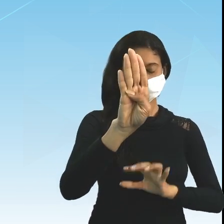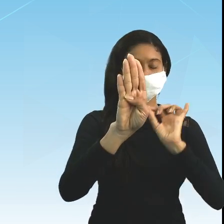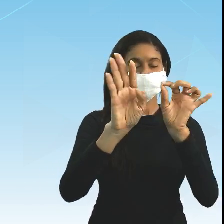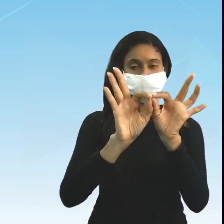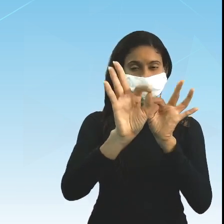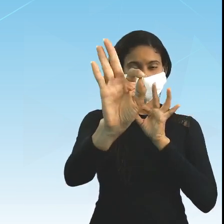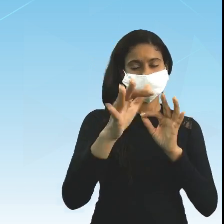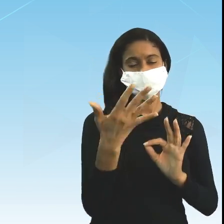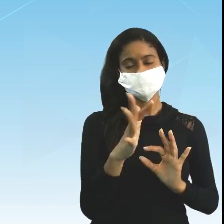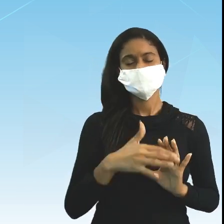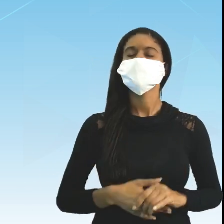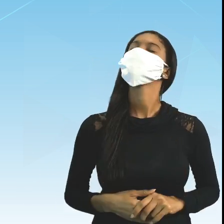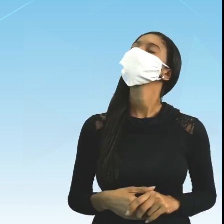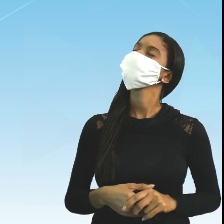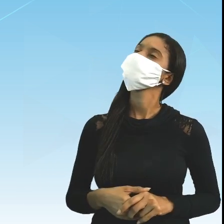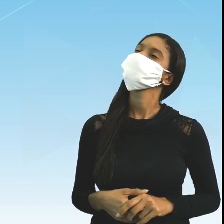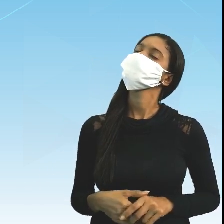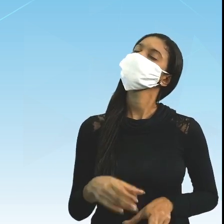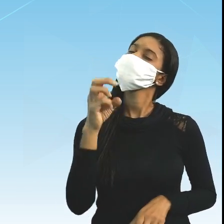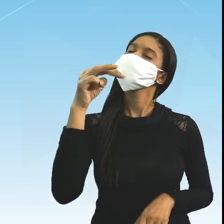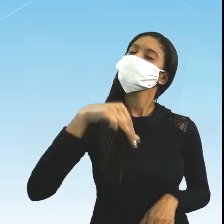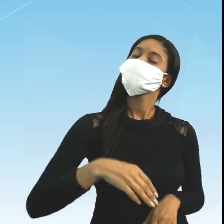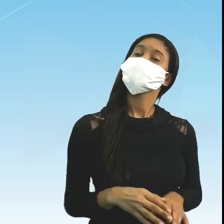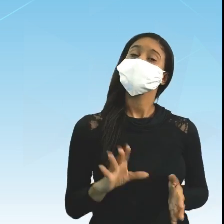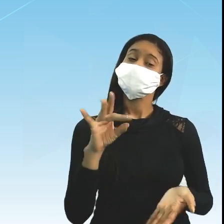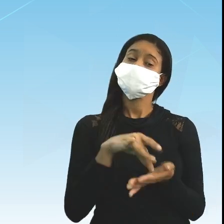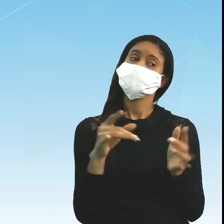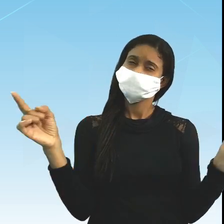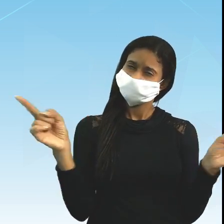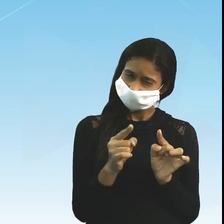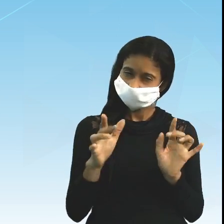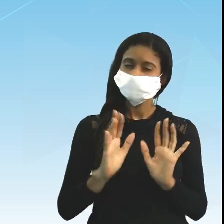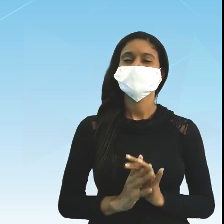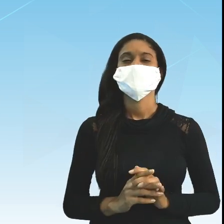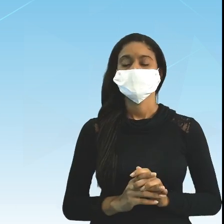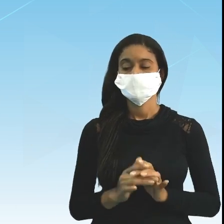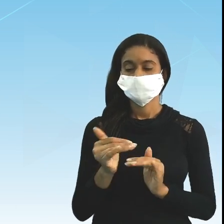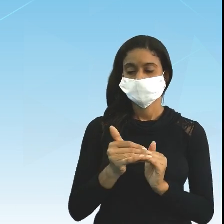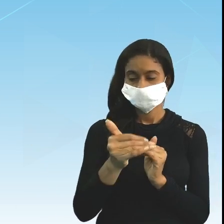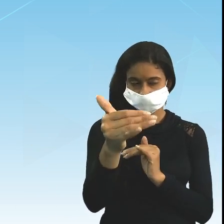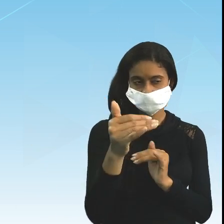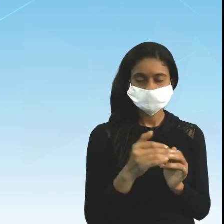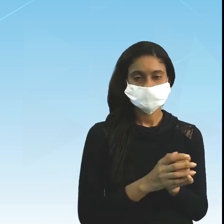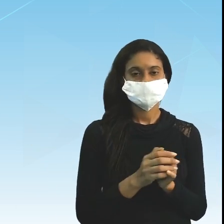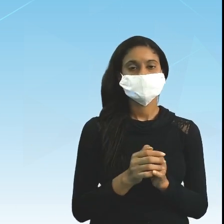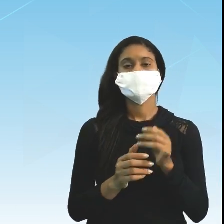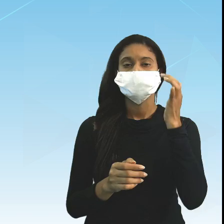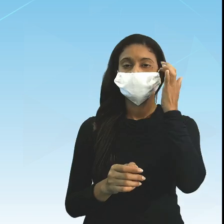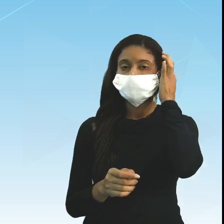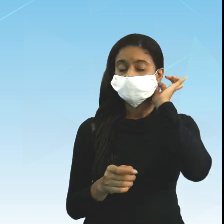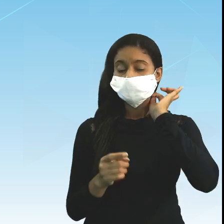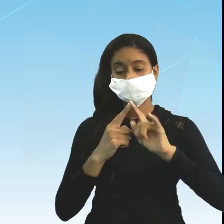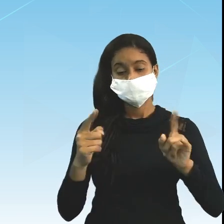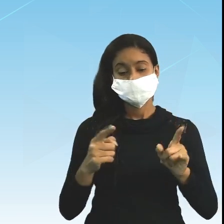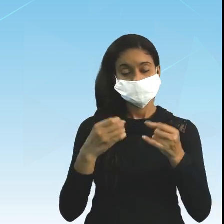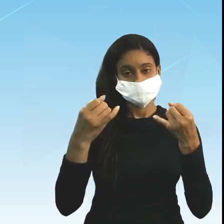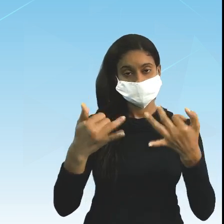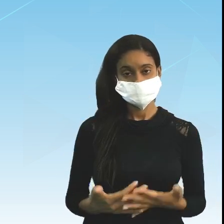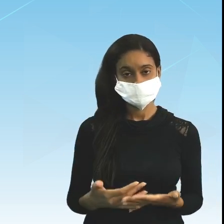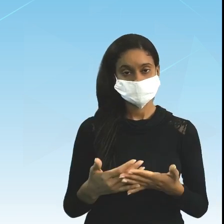uns 5 metros. Na realidade, eu estou com um pouquinho a mais de 1 metro. Mas dá tudo isso de